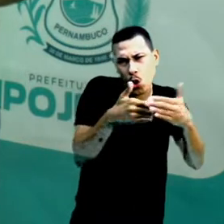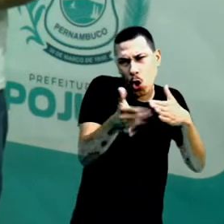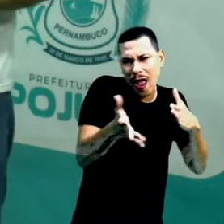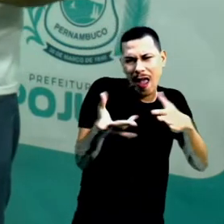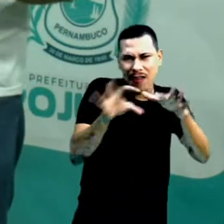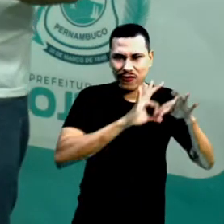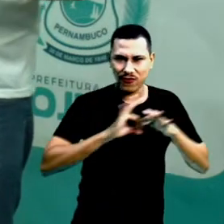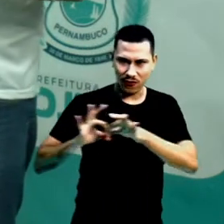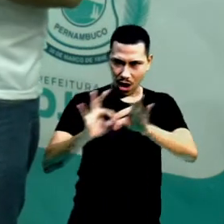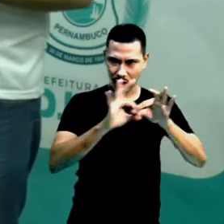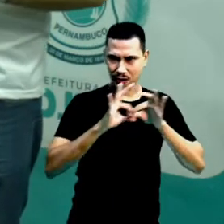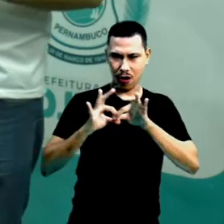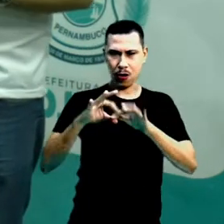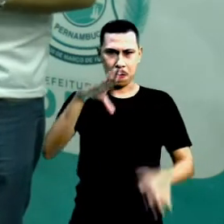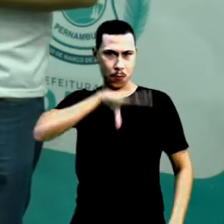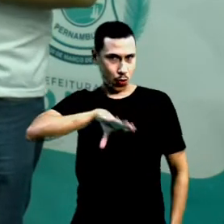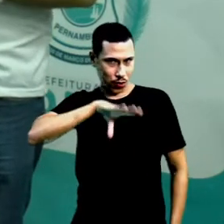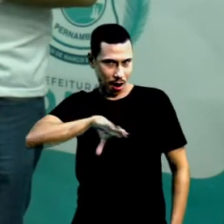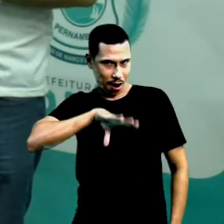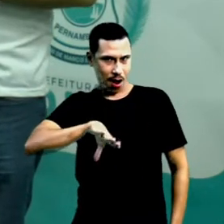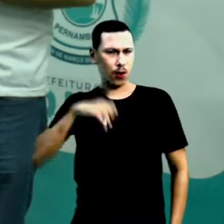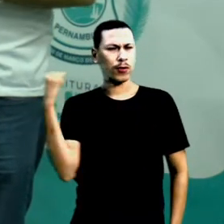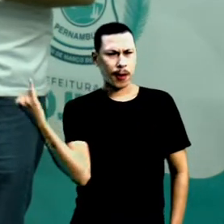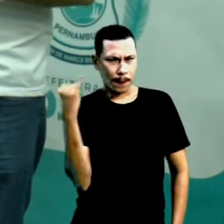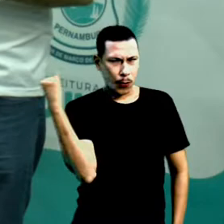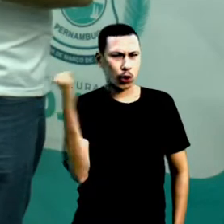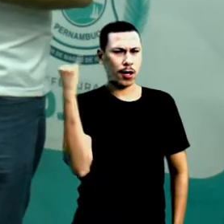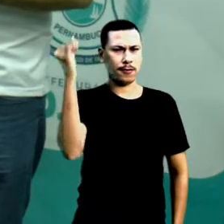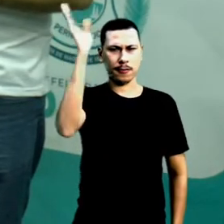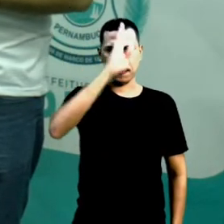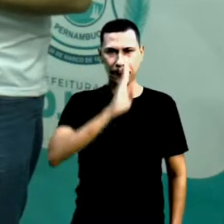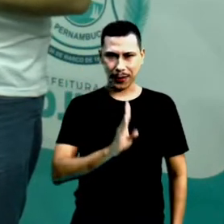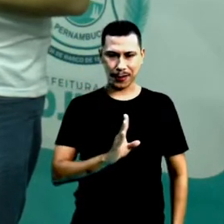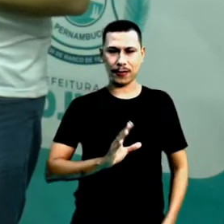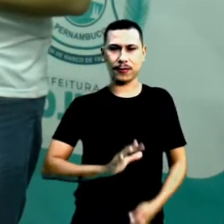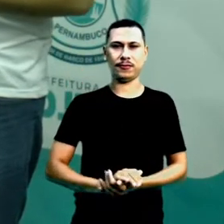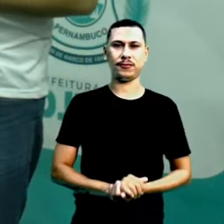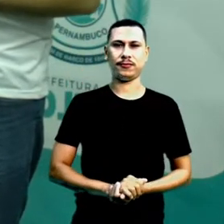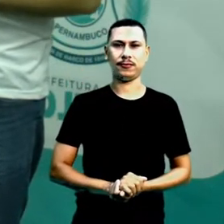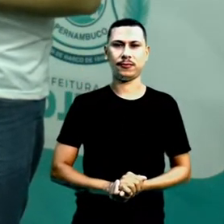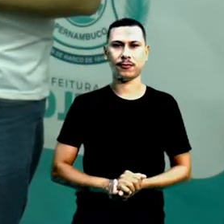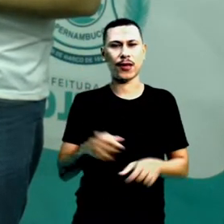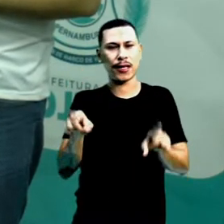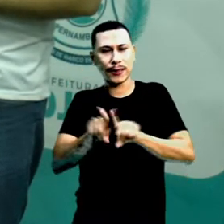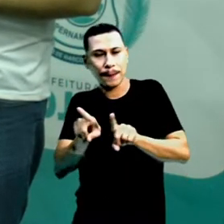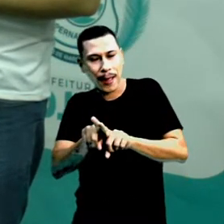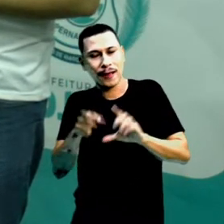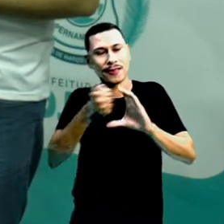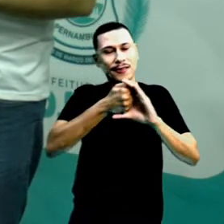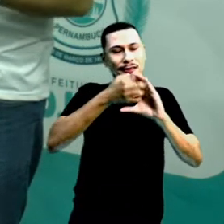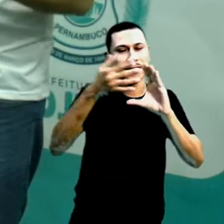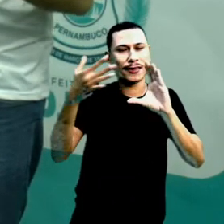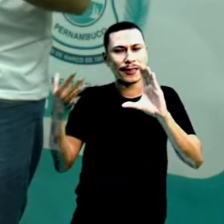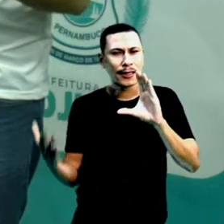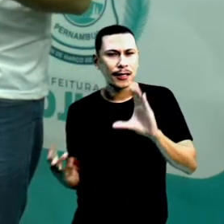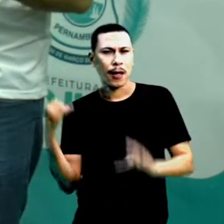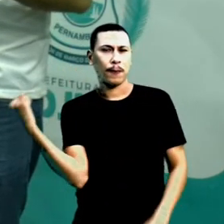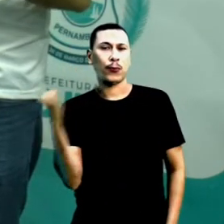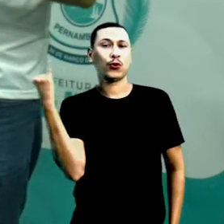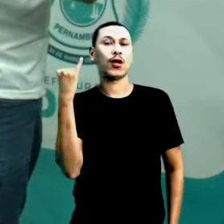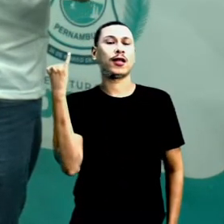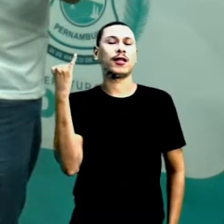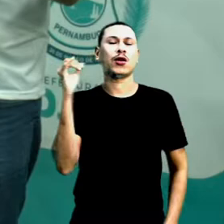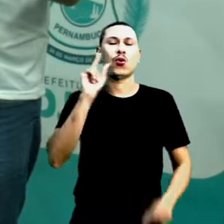Beleza? Então, um fato importante aí para o Brasil. Outro aspecto importante vai ser que